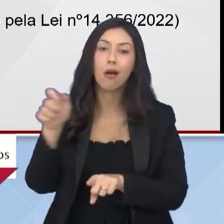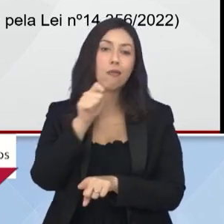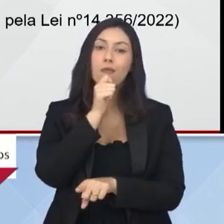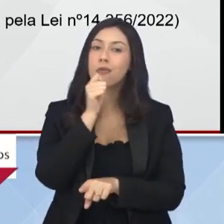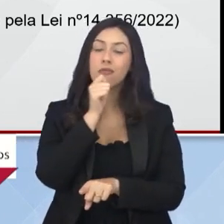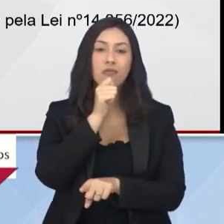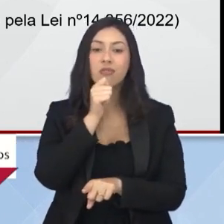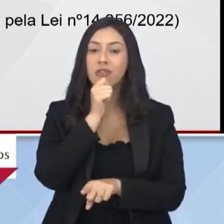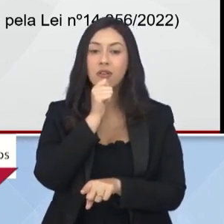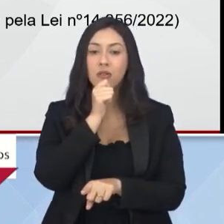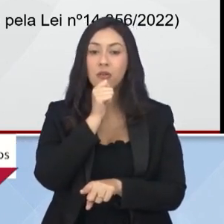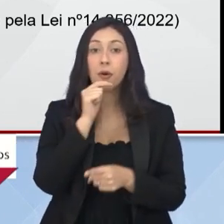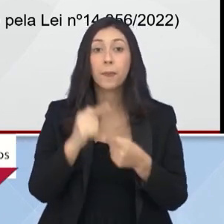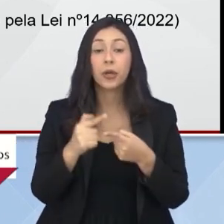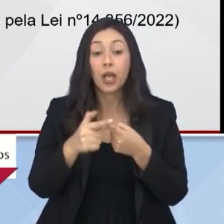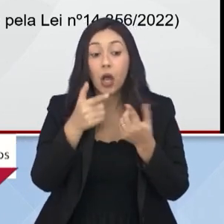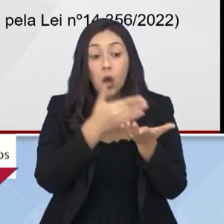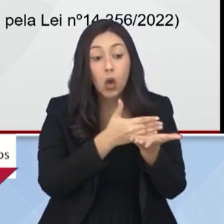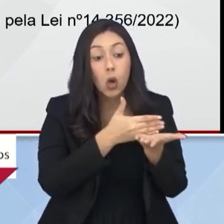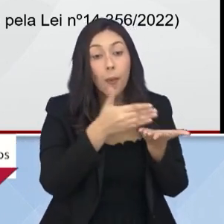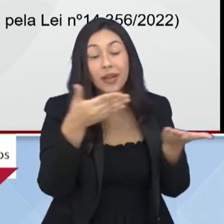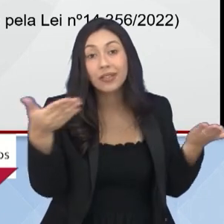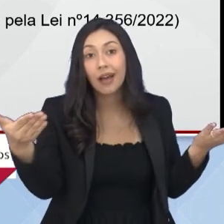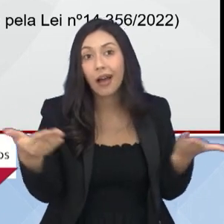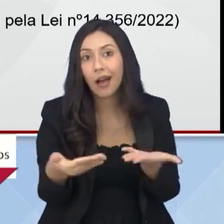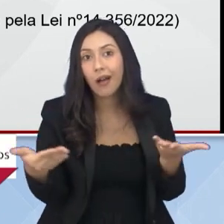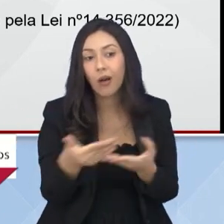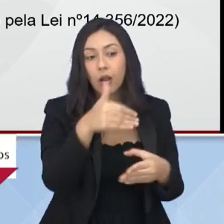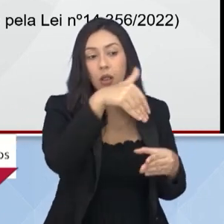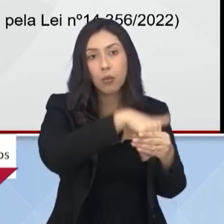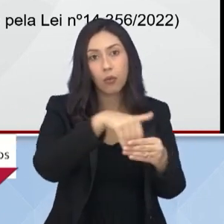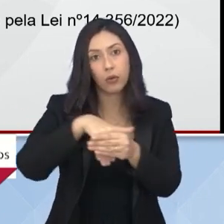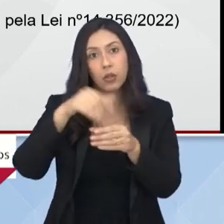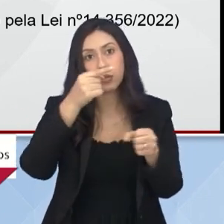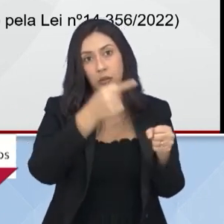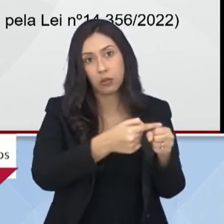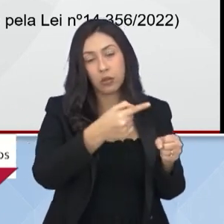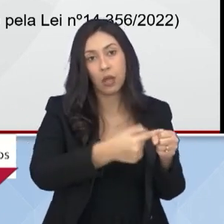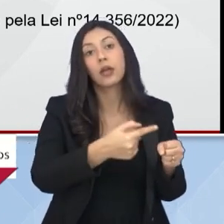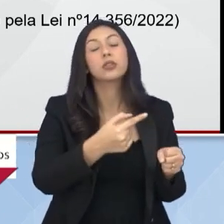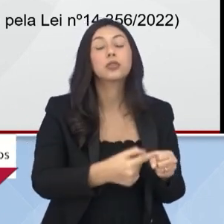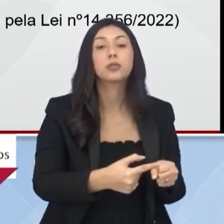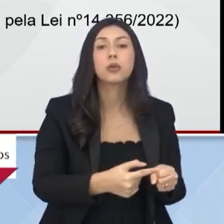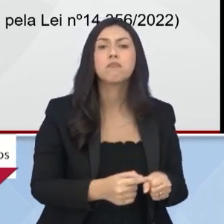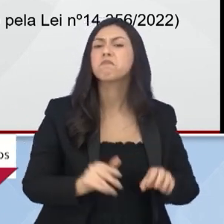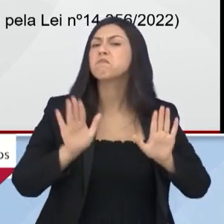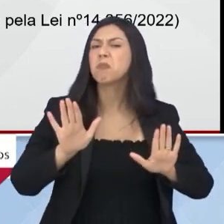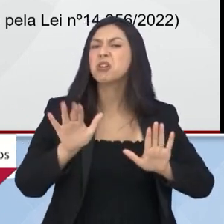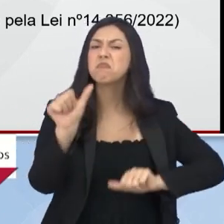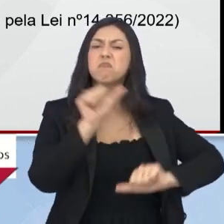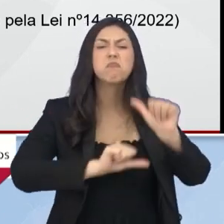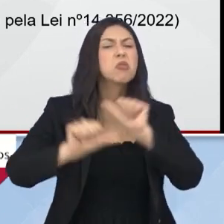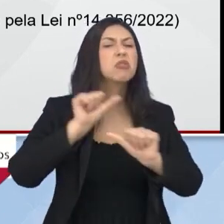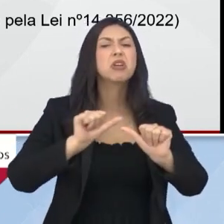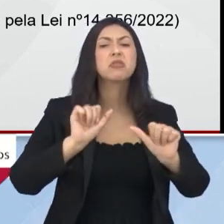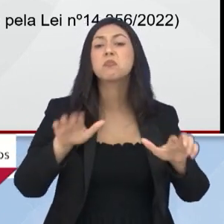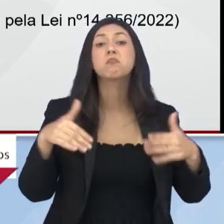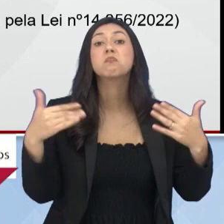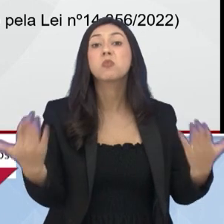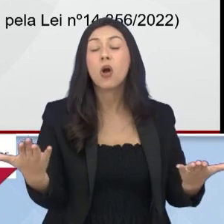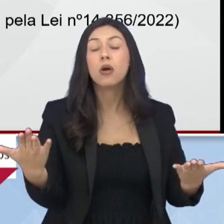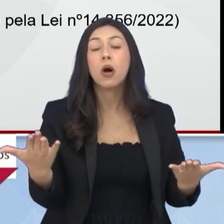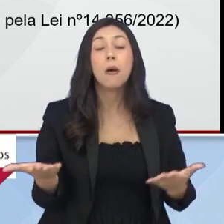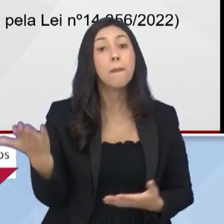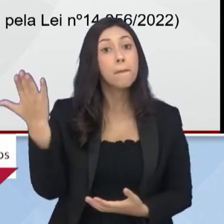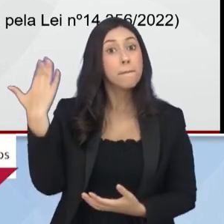eir a partir dessas eleições municipais Então qual foi a grande alteração a legislação anterior